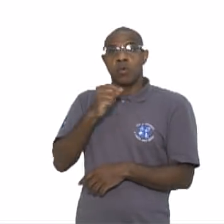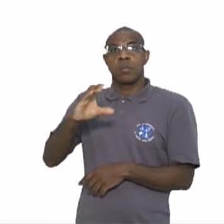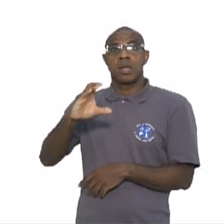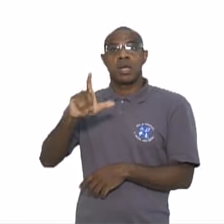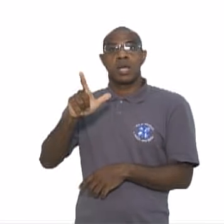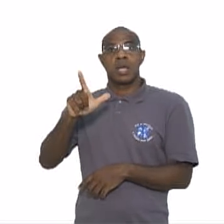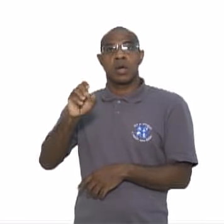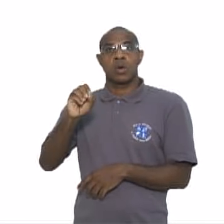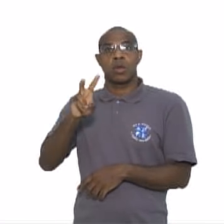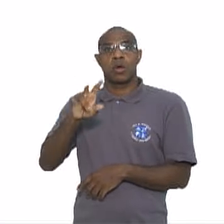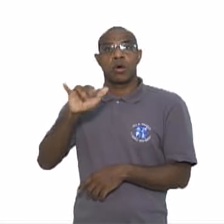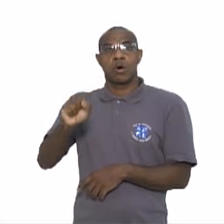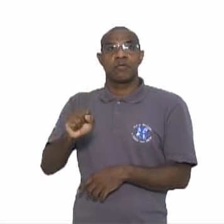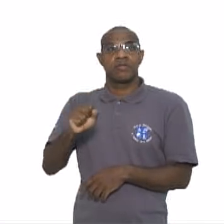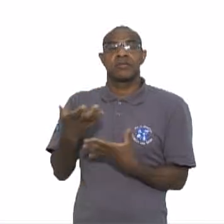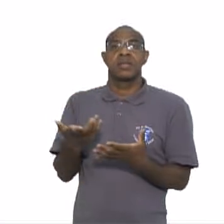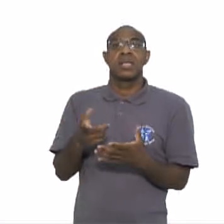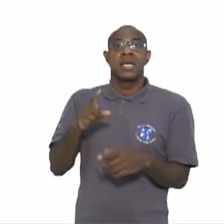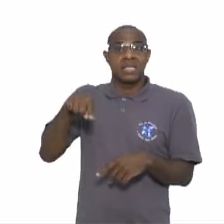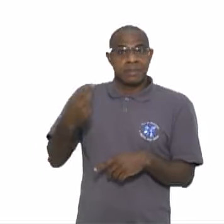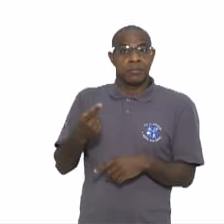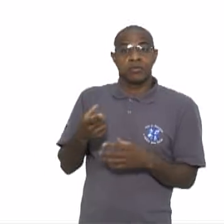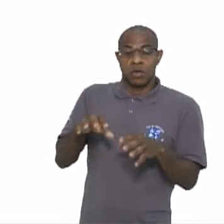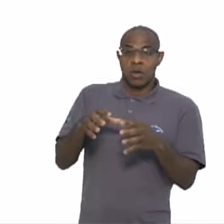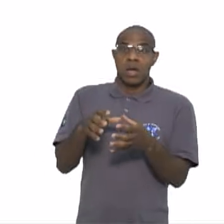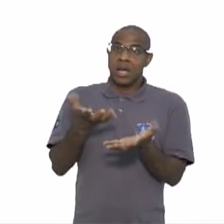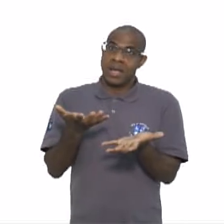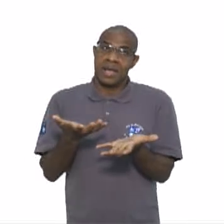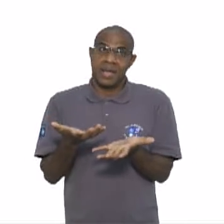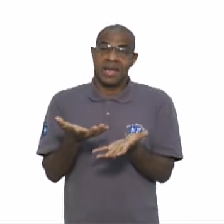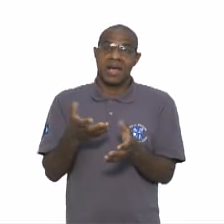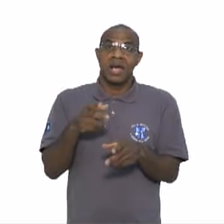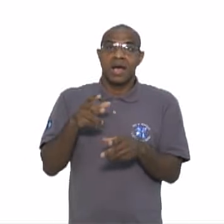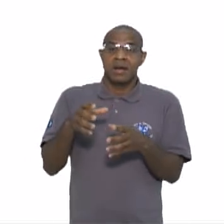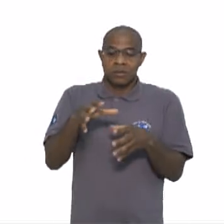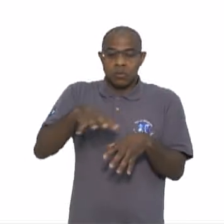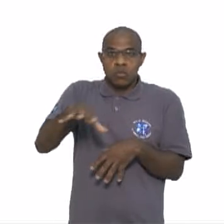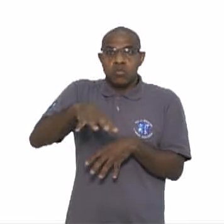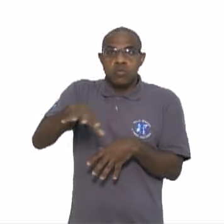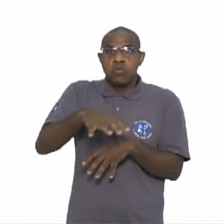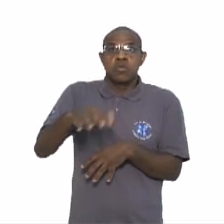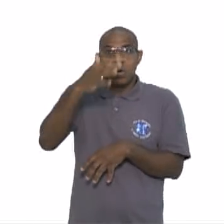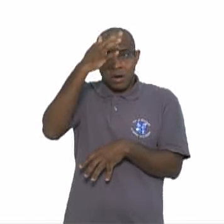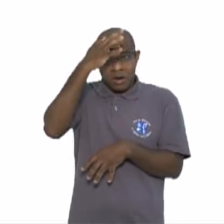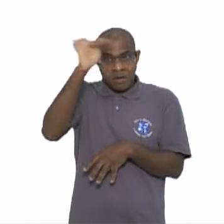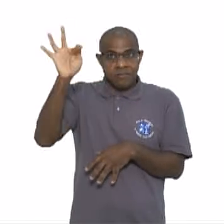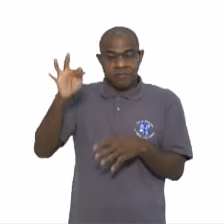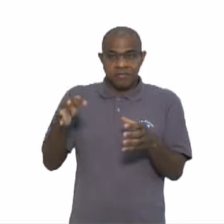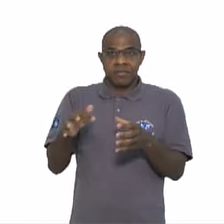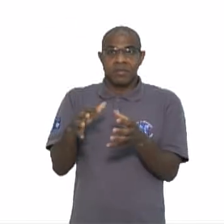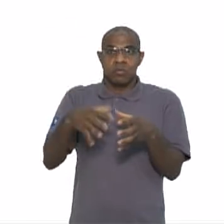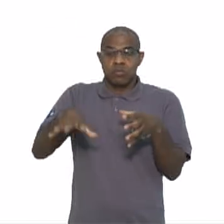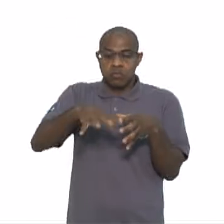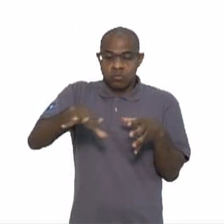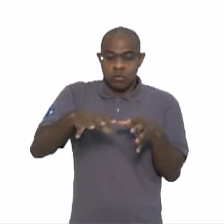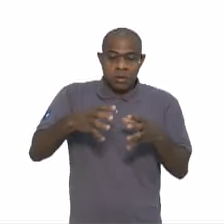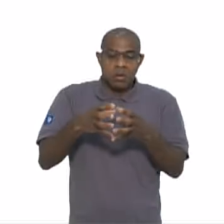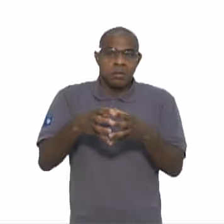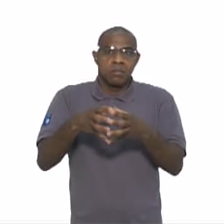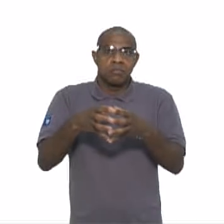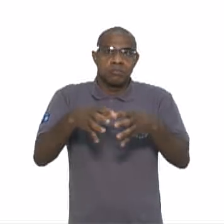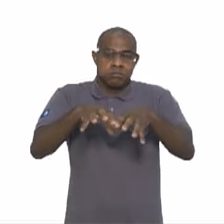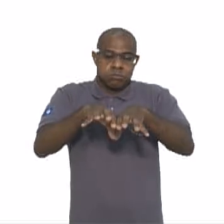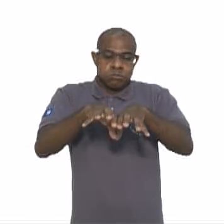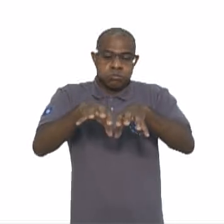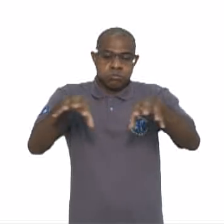DC, o reino franco foi dividido entre seus herdeiros. É uma dinastia, passou para os seus filhos. O que enfraqueceu a dinastia merovingia?